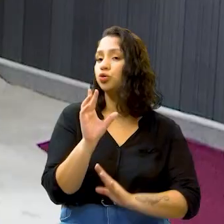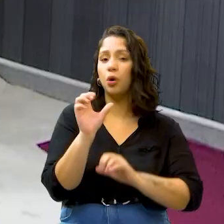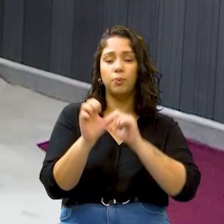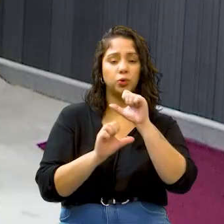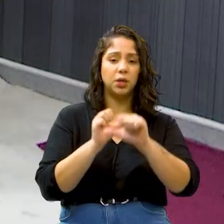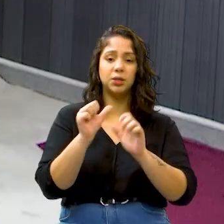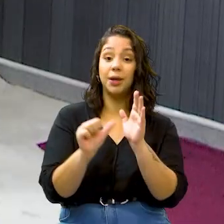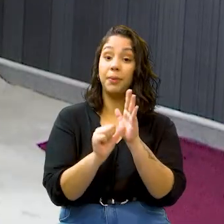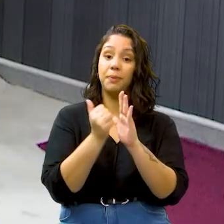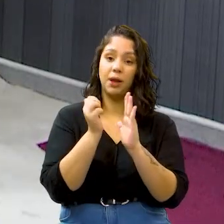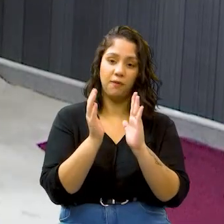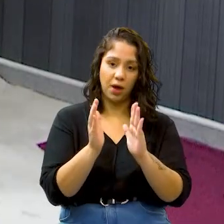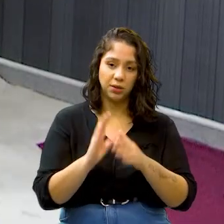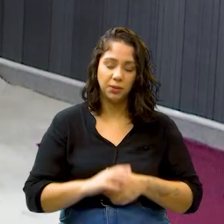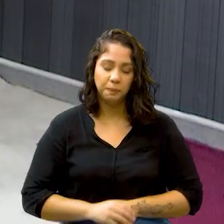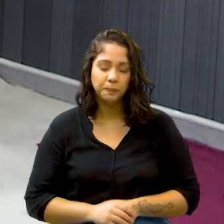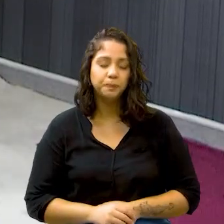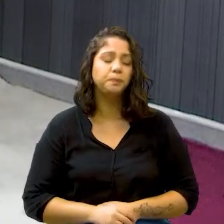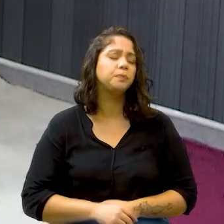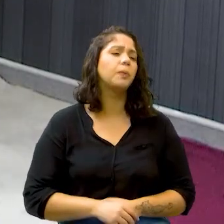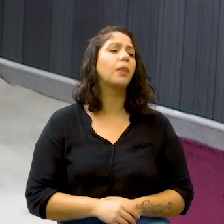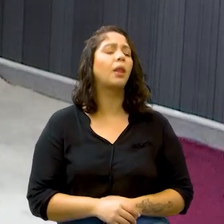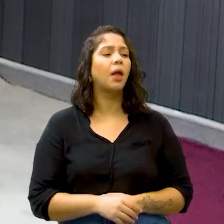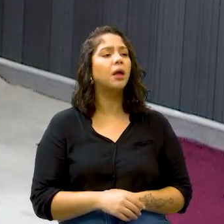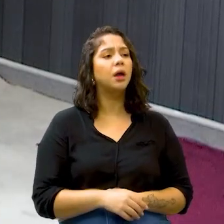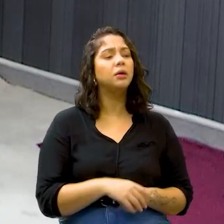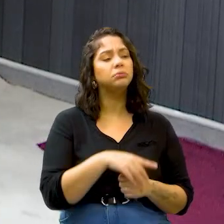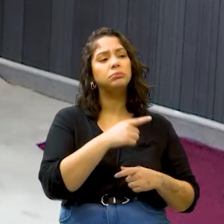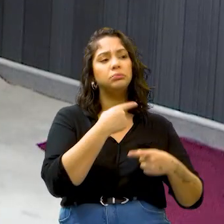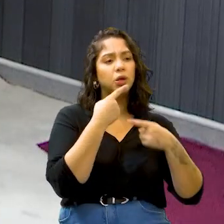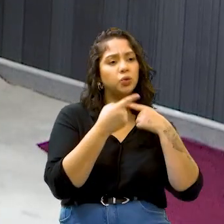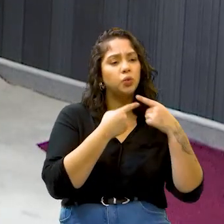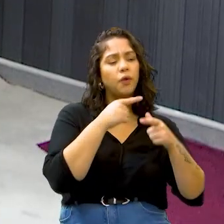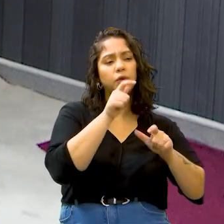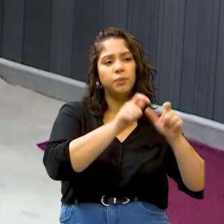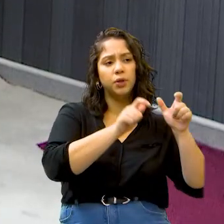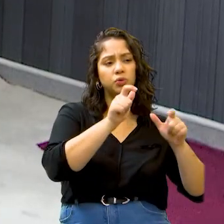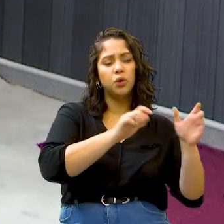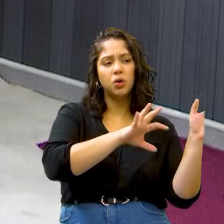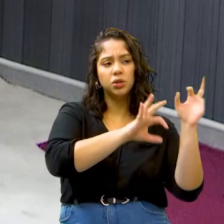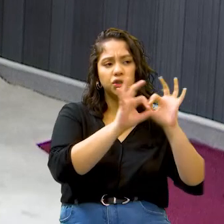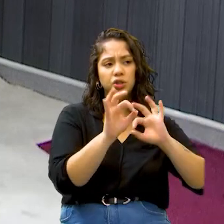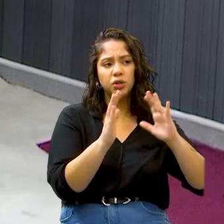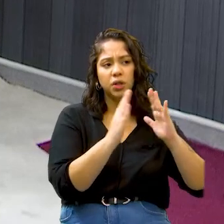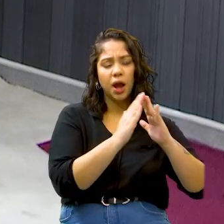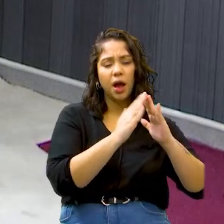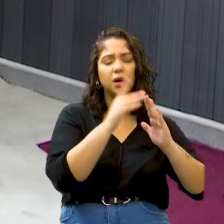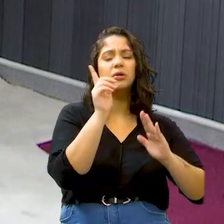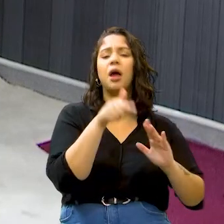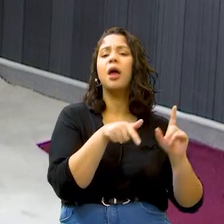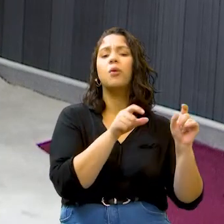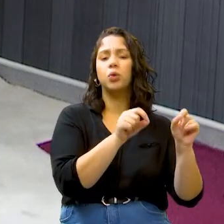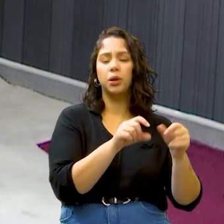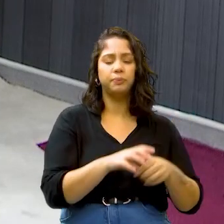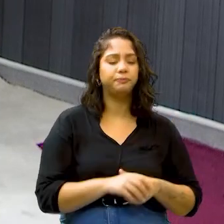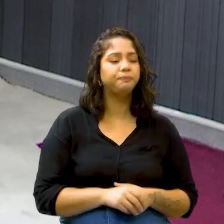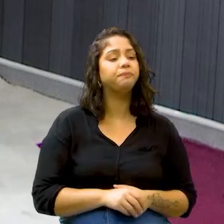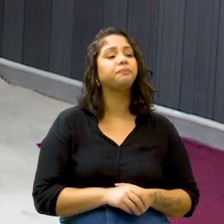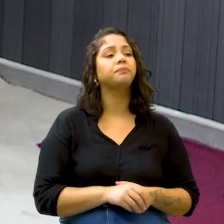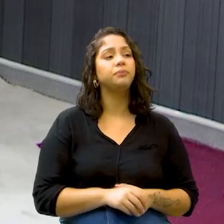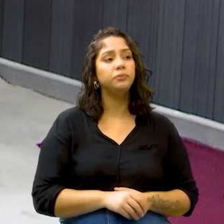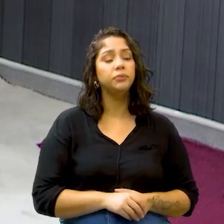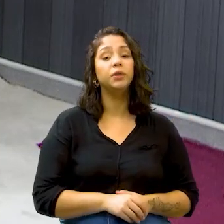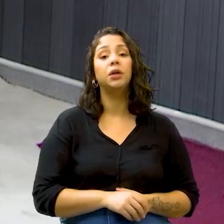delas Esta é a mudança da primeira fase bom é uma dúvida certamente das pessoas que estão acompanhando a gente são as questões